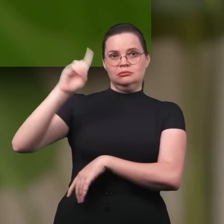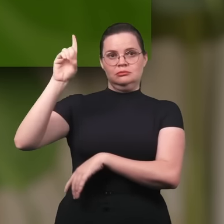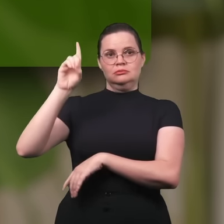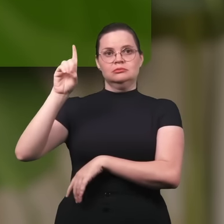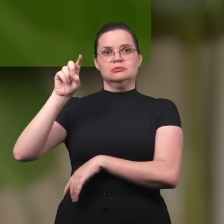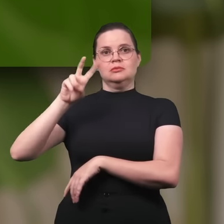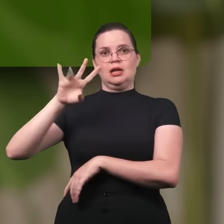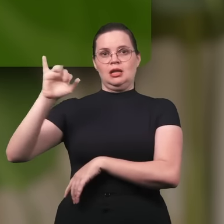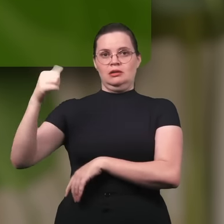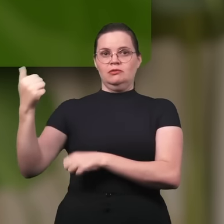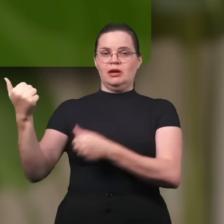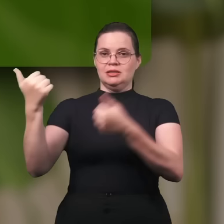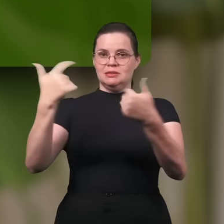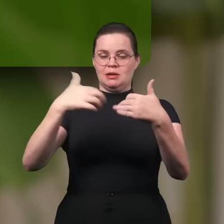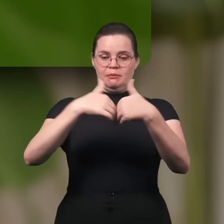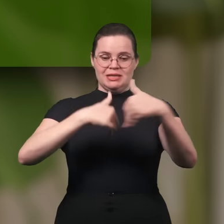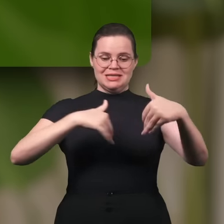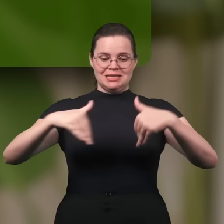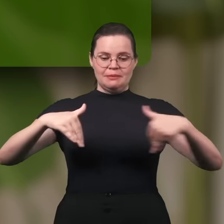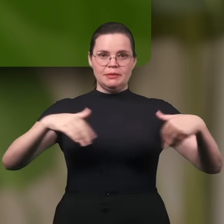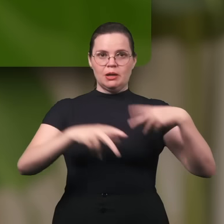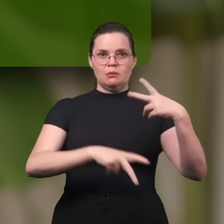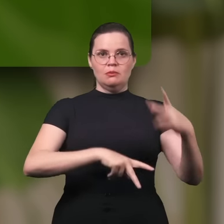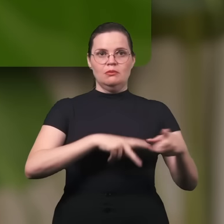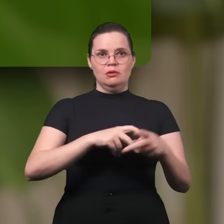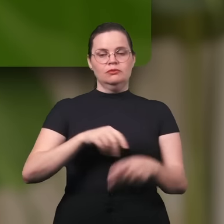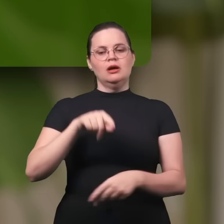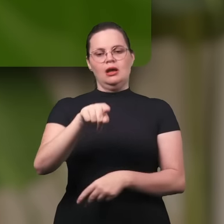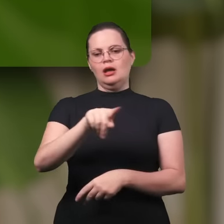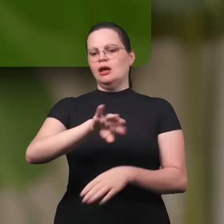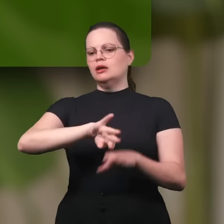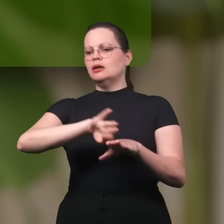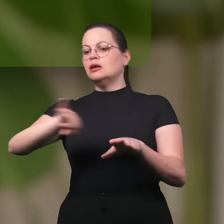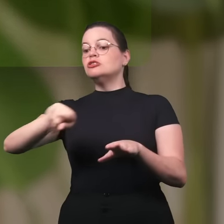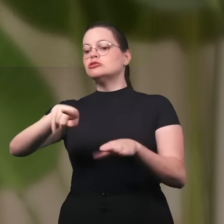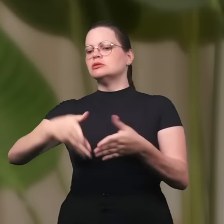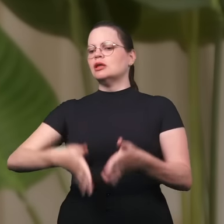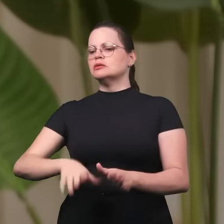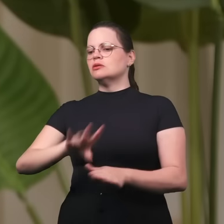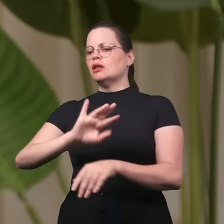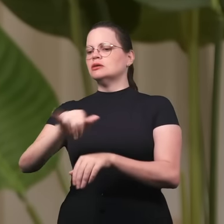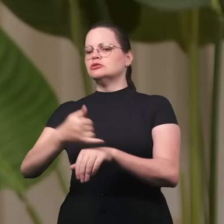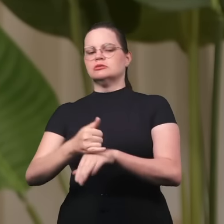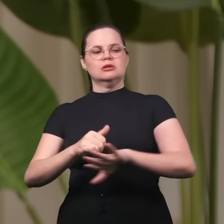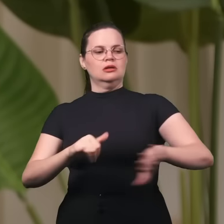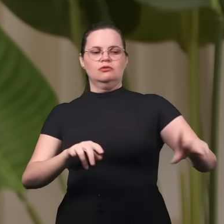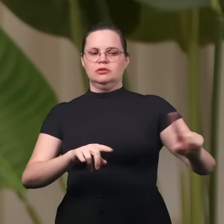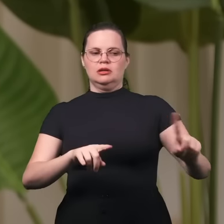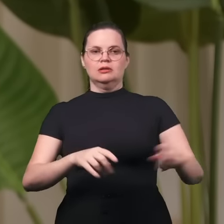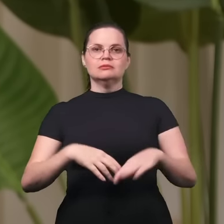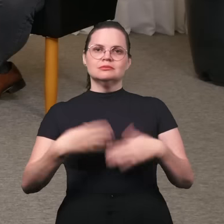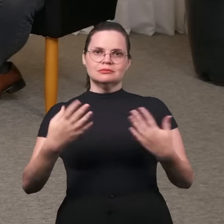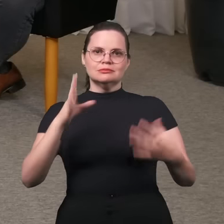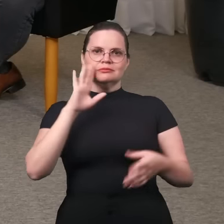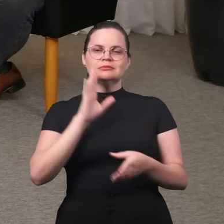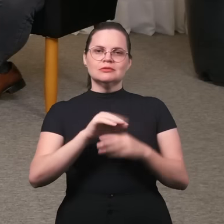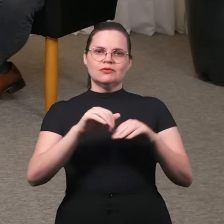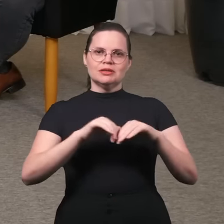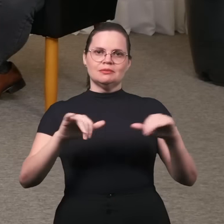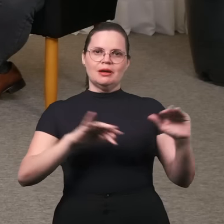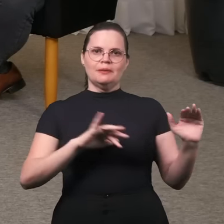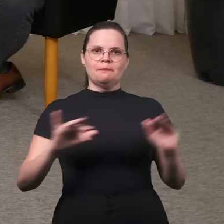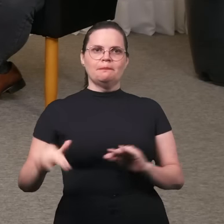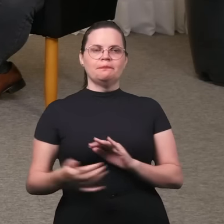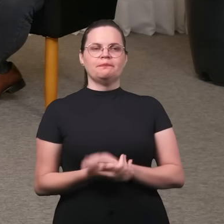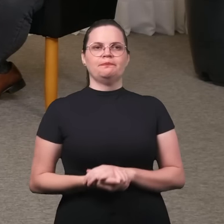fazer descrição dos povos, dirá, este é nascido ali. Glórias a Deus. Porque haverão